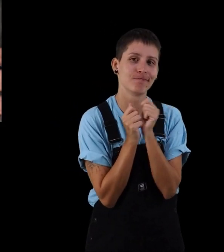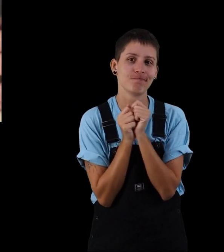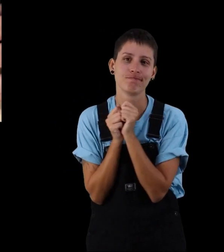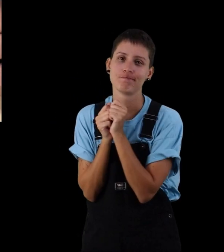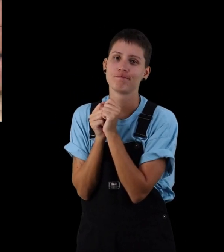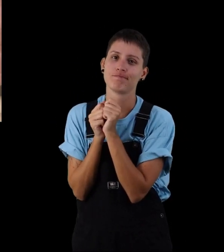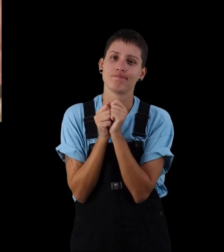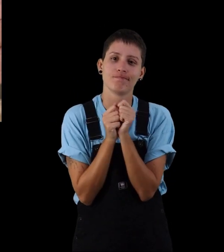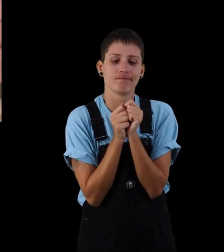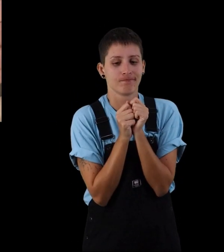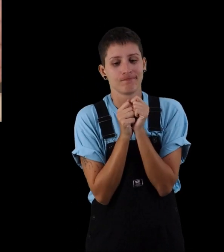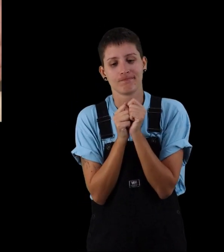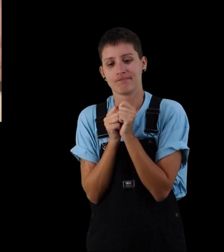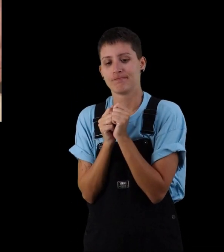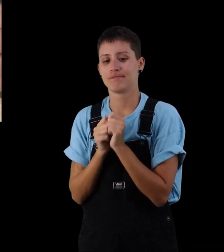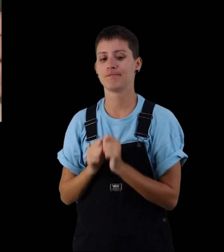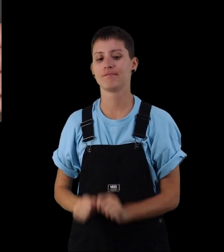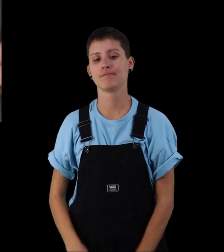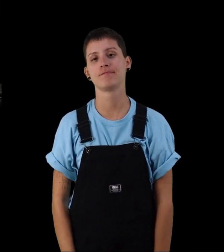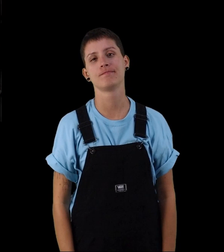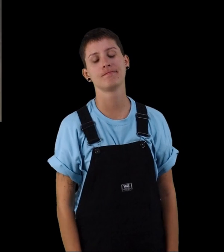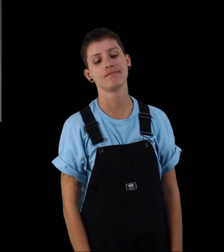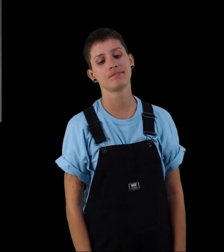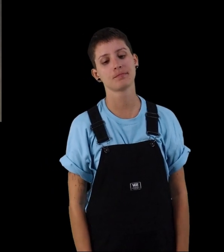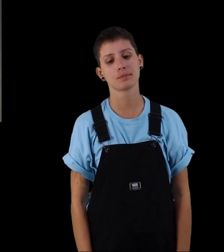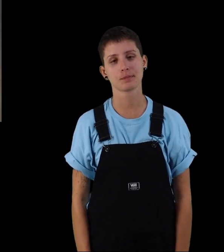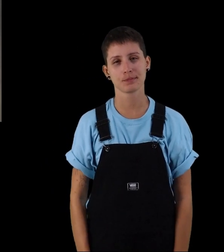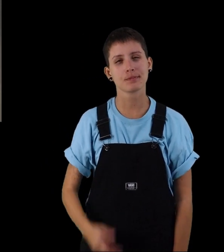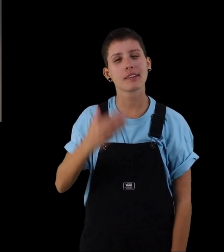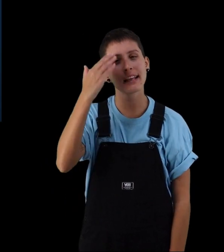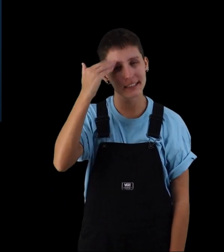Violino vira de ponta cabeça e volta. Boneco abraça o violino.